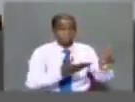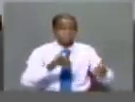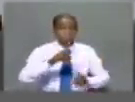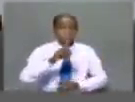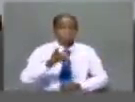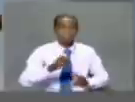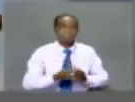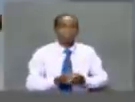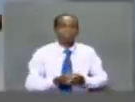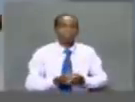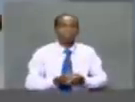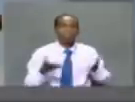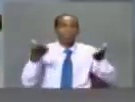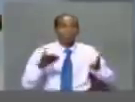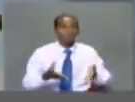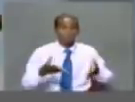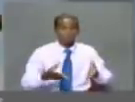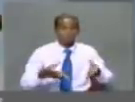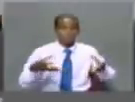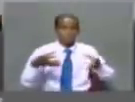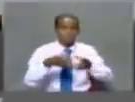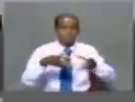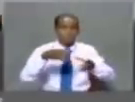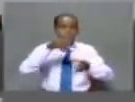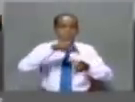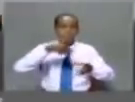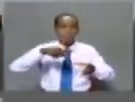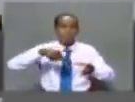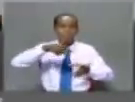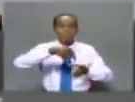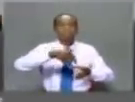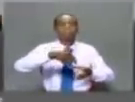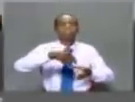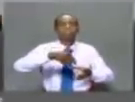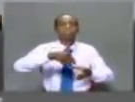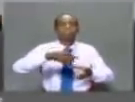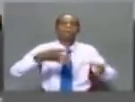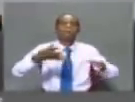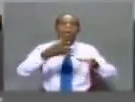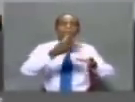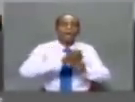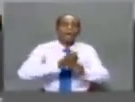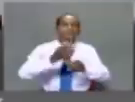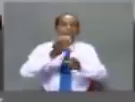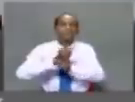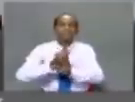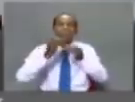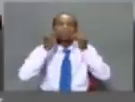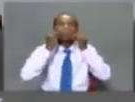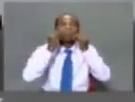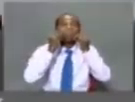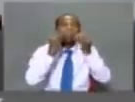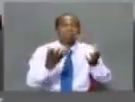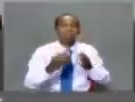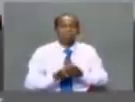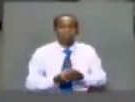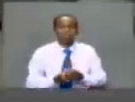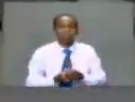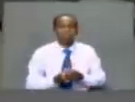aeroporto? Por que vias? Meios de transporte? Foi tudo mal pensado.